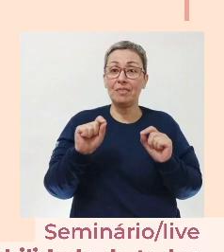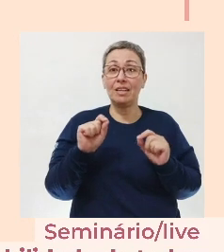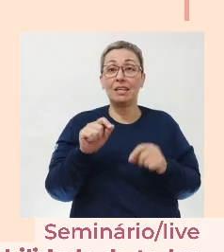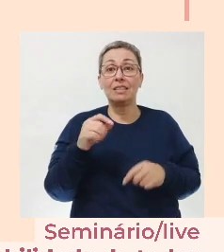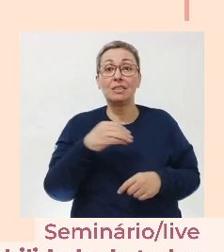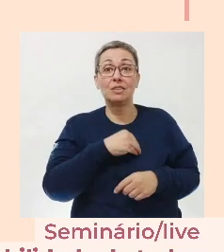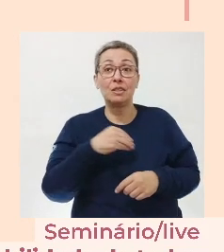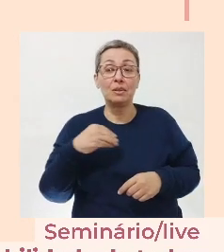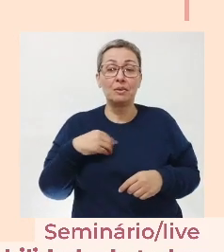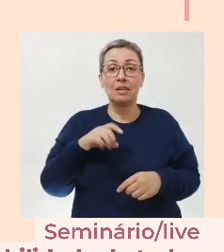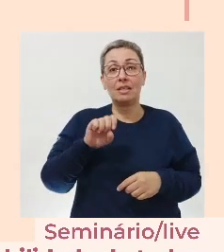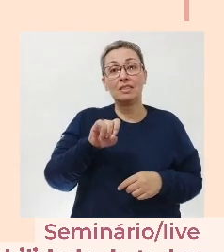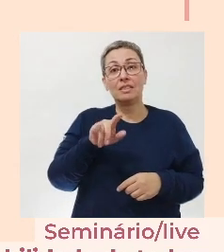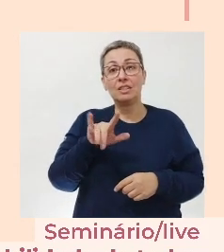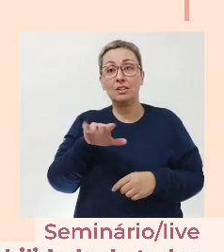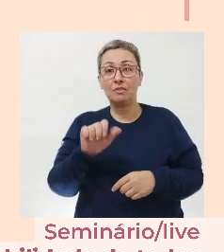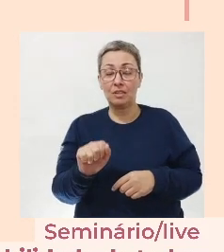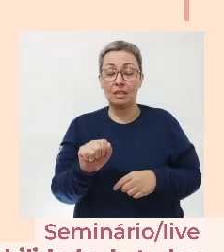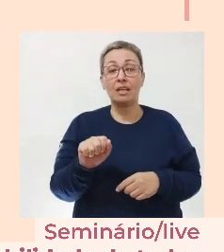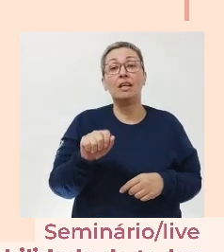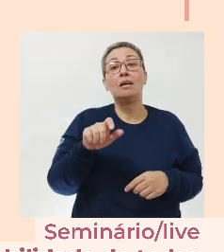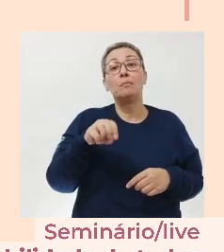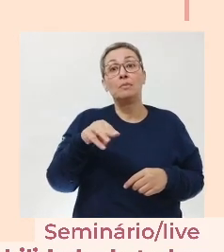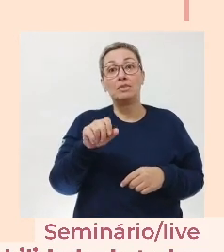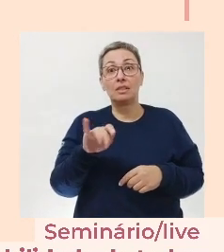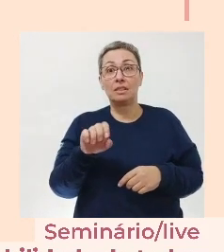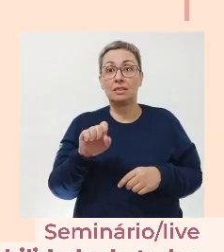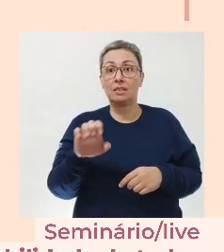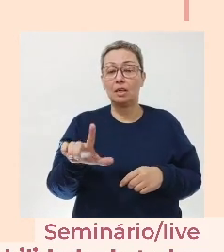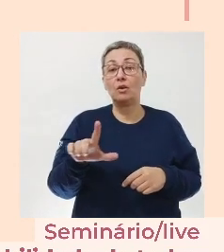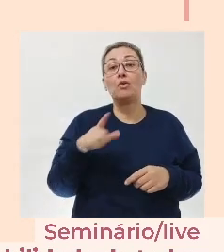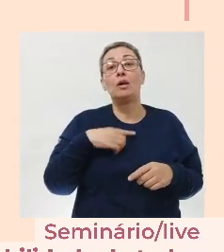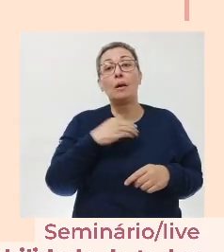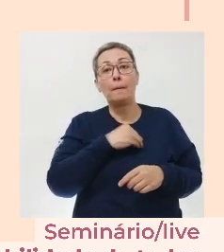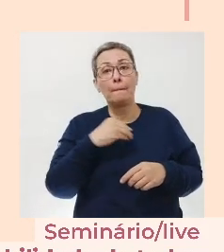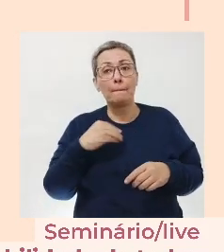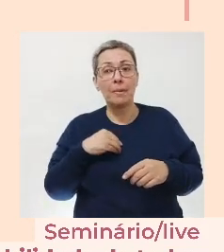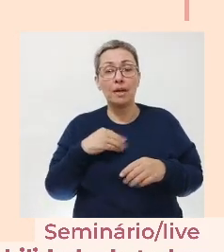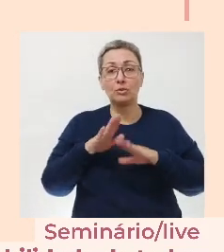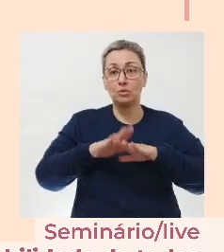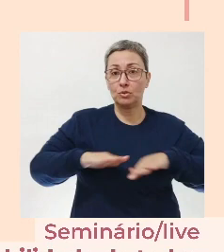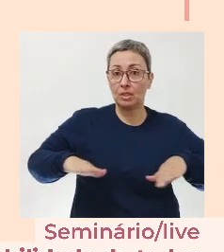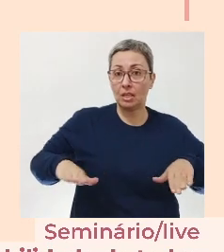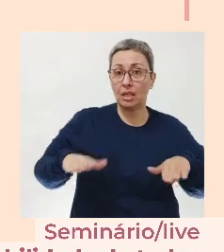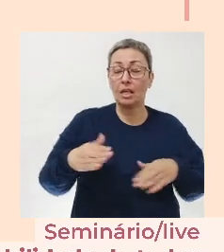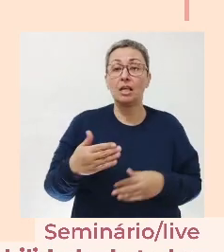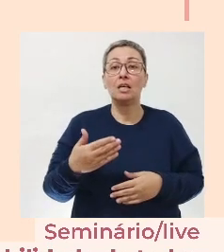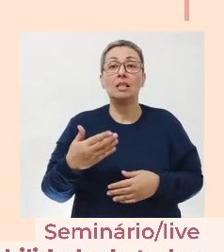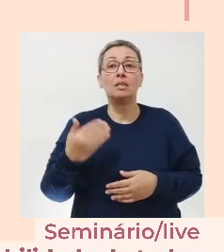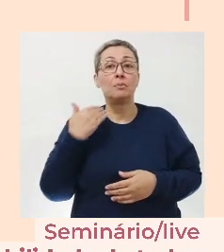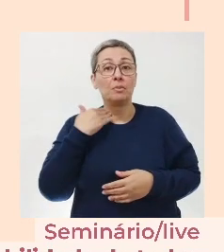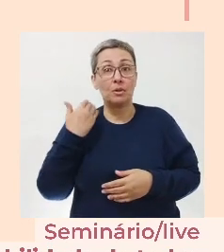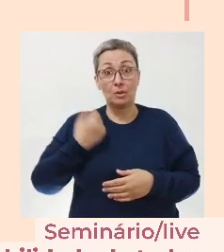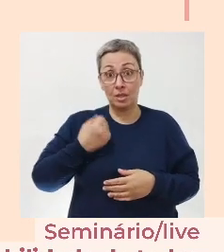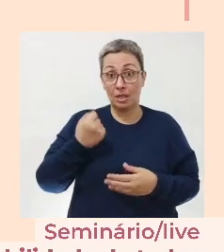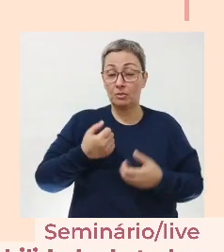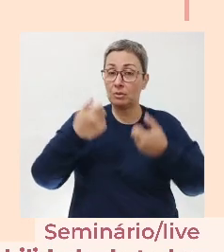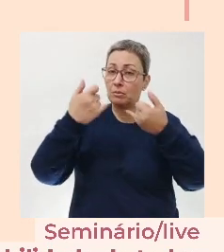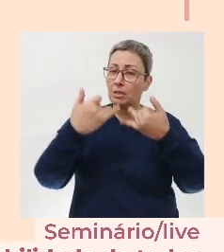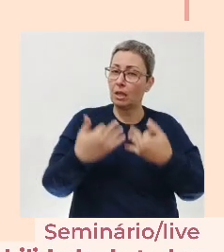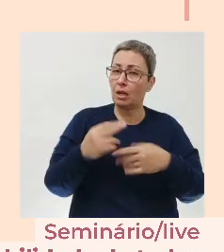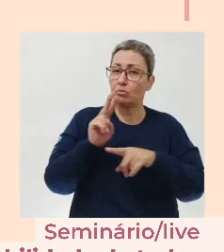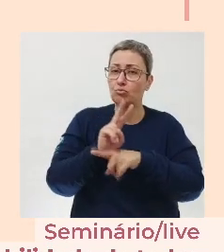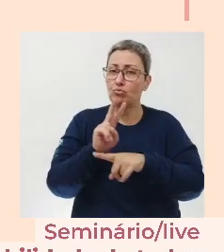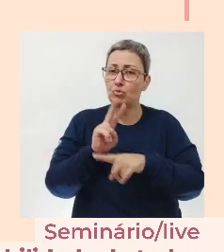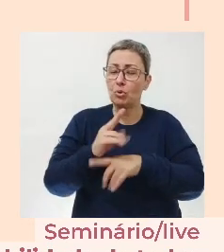tá? Da doutora Silvia Heloísa Moscatel Lofredo, que ela é pediatra aqui do Banco de Leite e vai nos